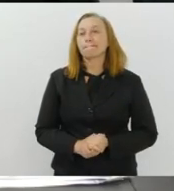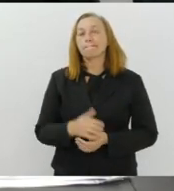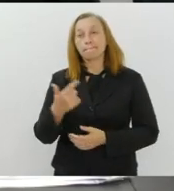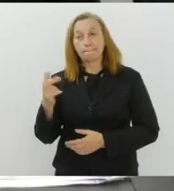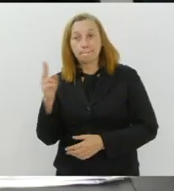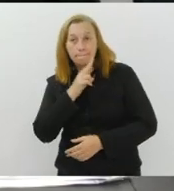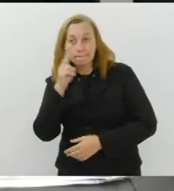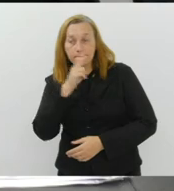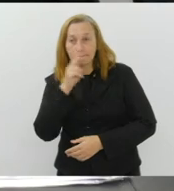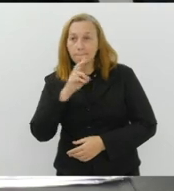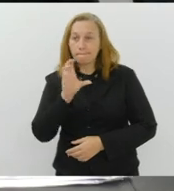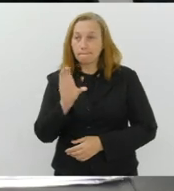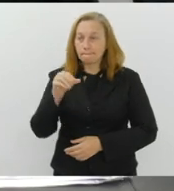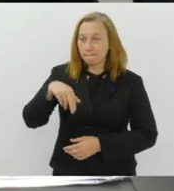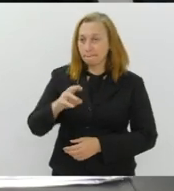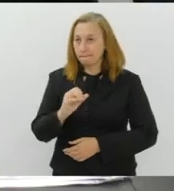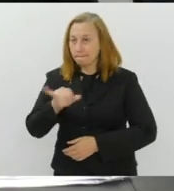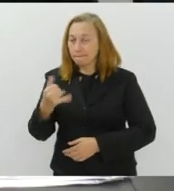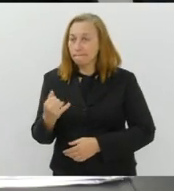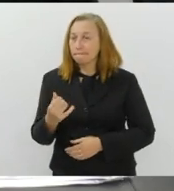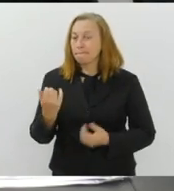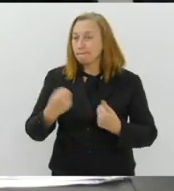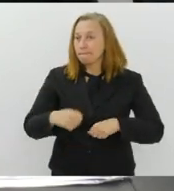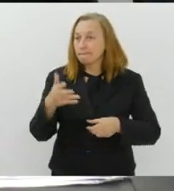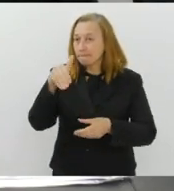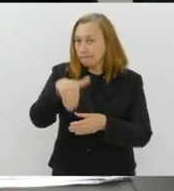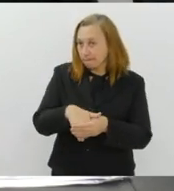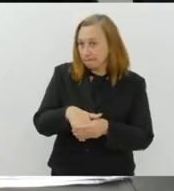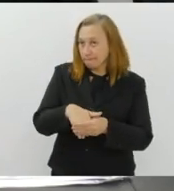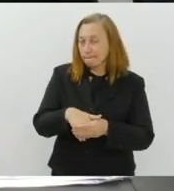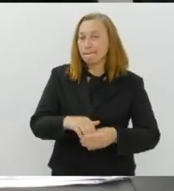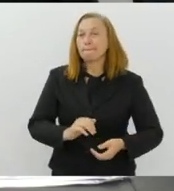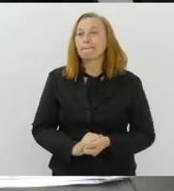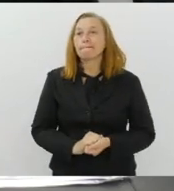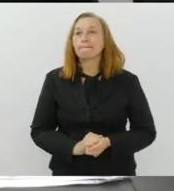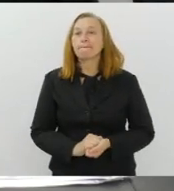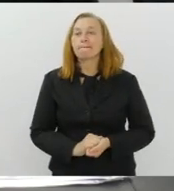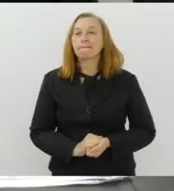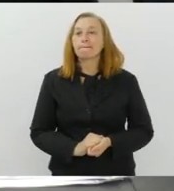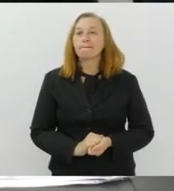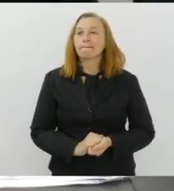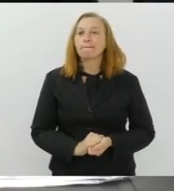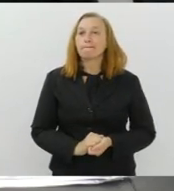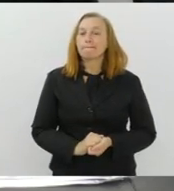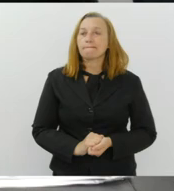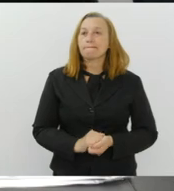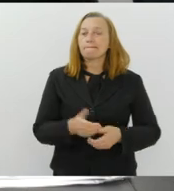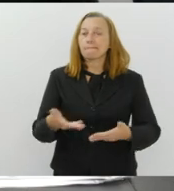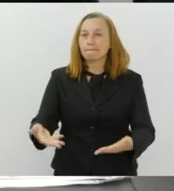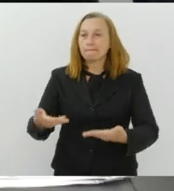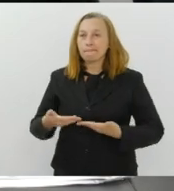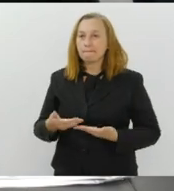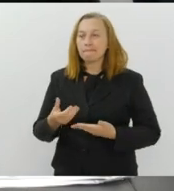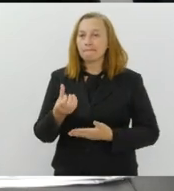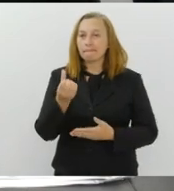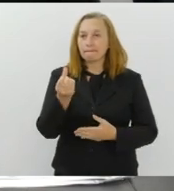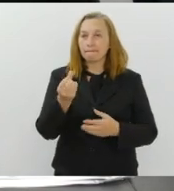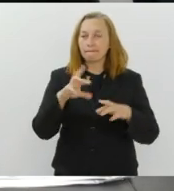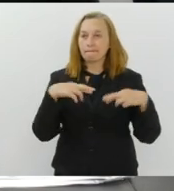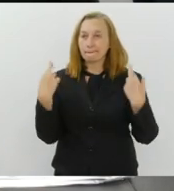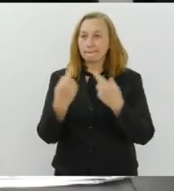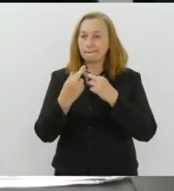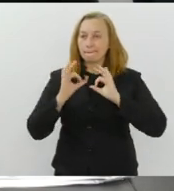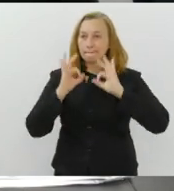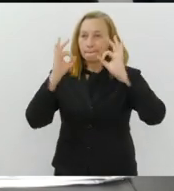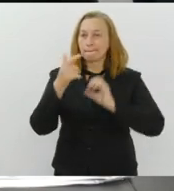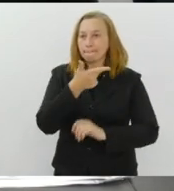CNJ. Nós precisamos, então, votar para os convidados para a sexta reunião ordinária, que será realizada